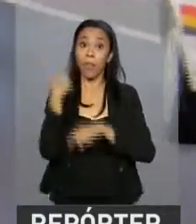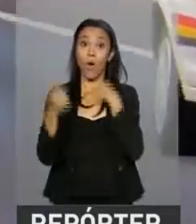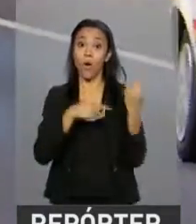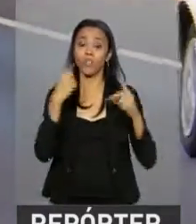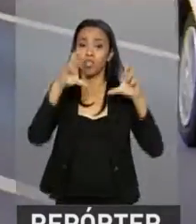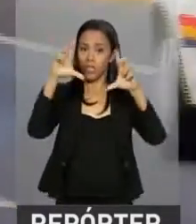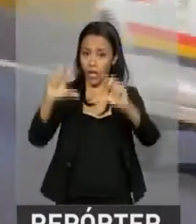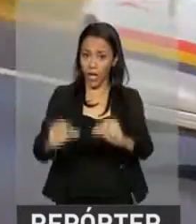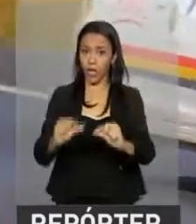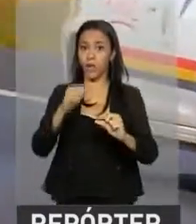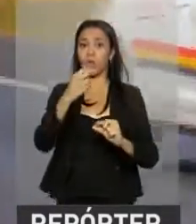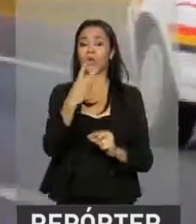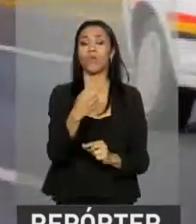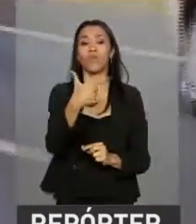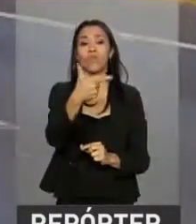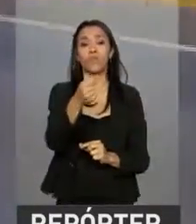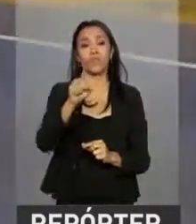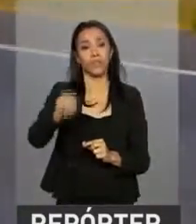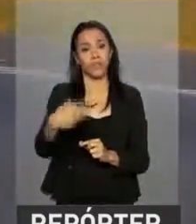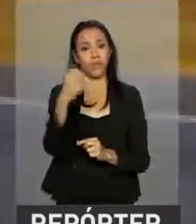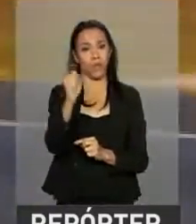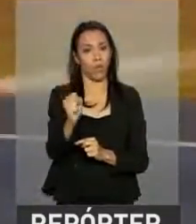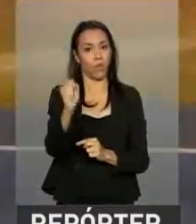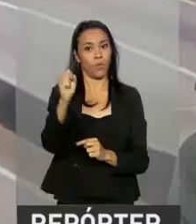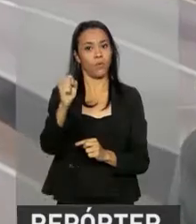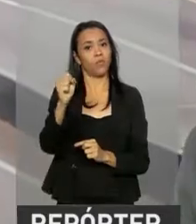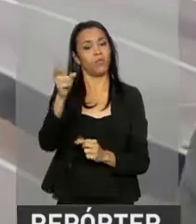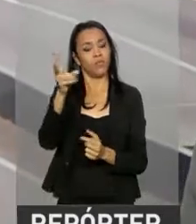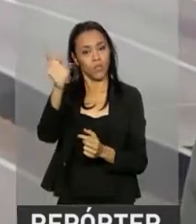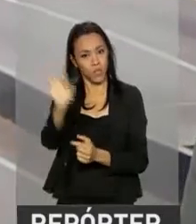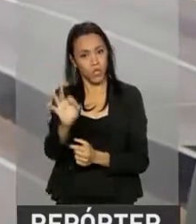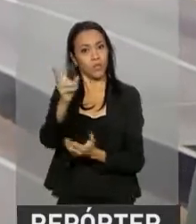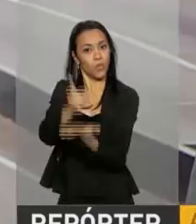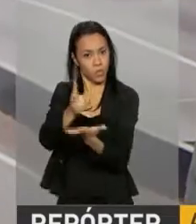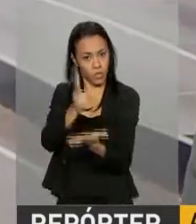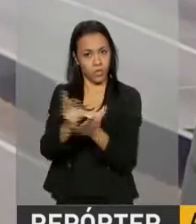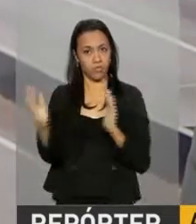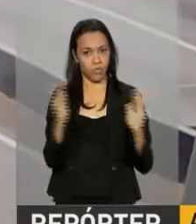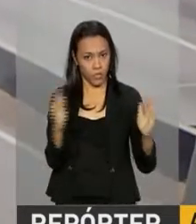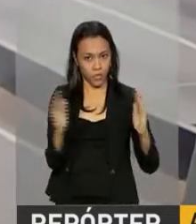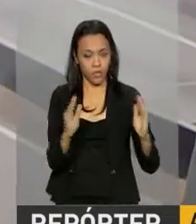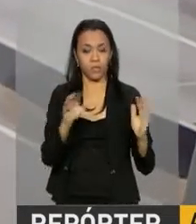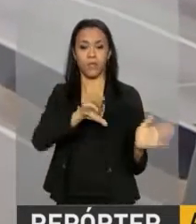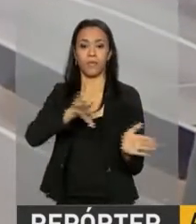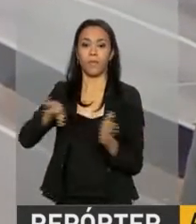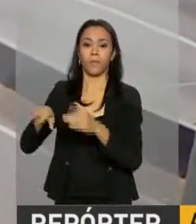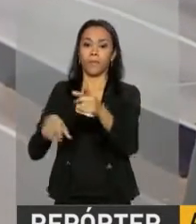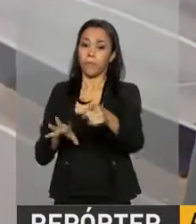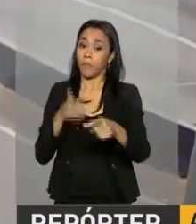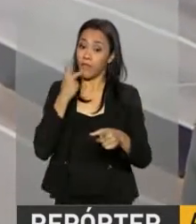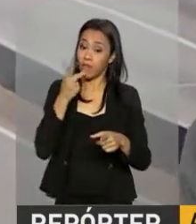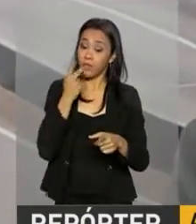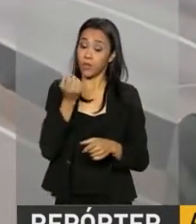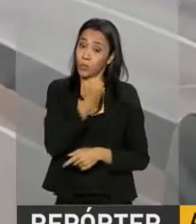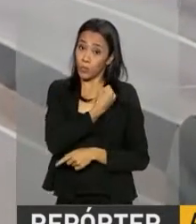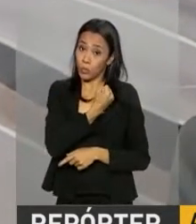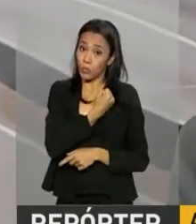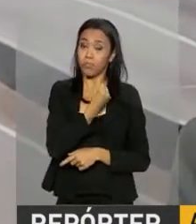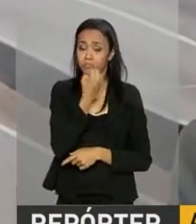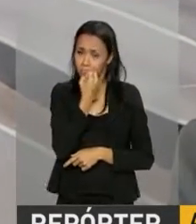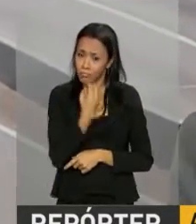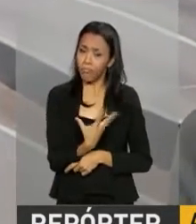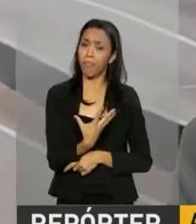caiu em 20,8 por cento no mesmo período o número é satisfatório mas nós nunca podemos nos acomodar